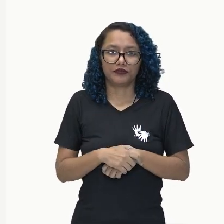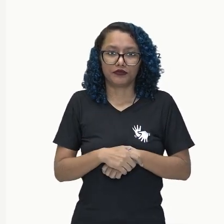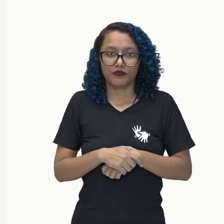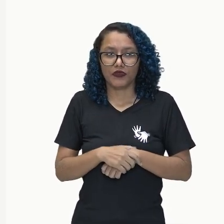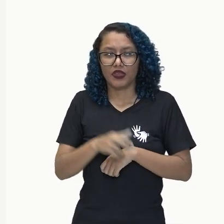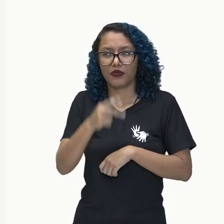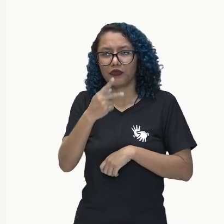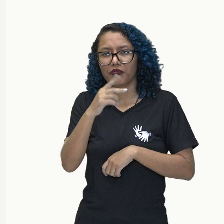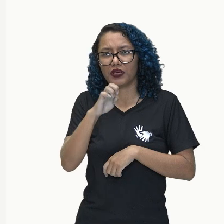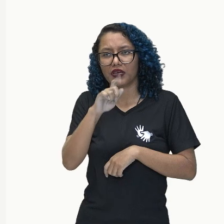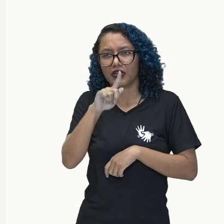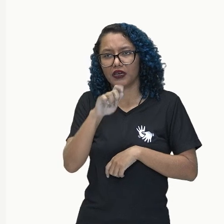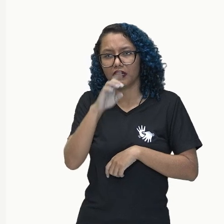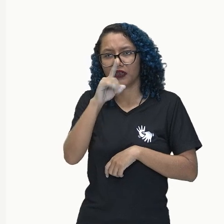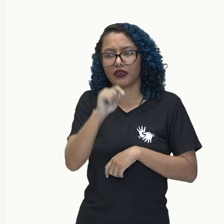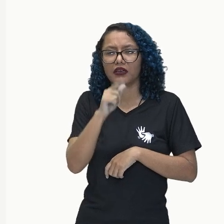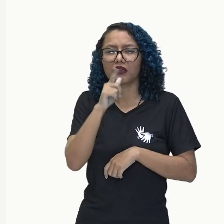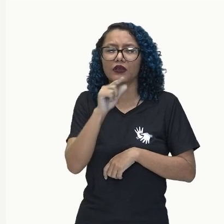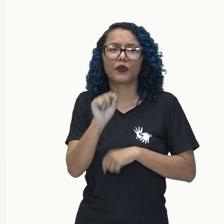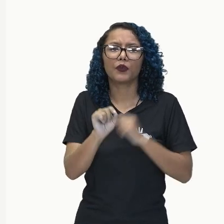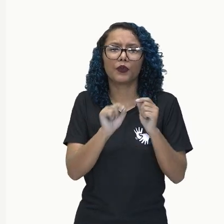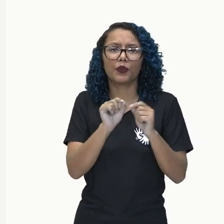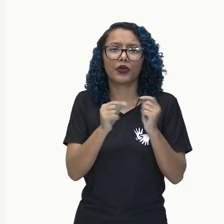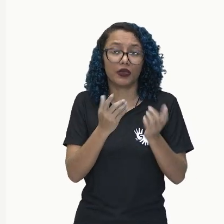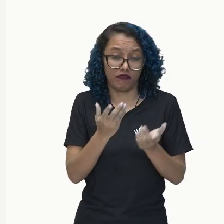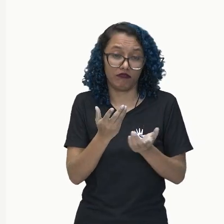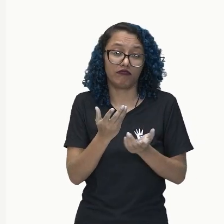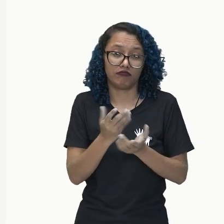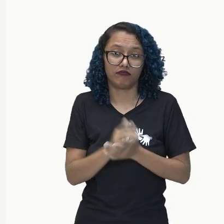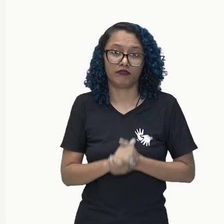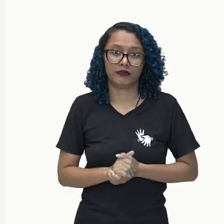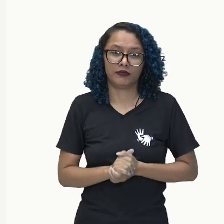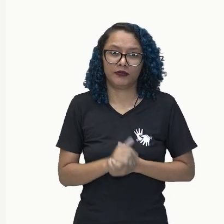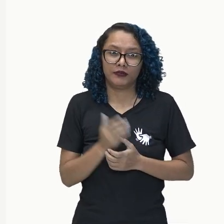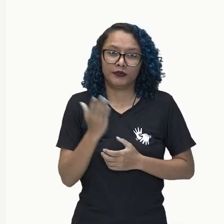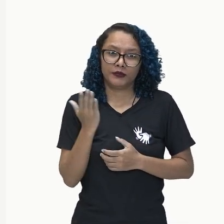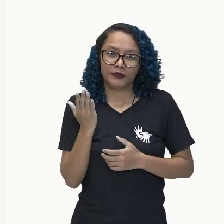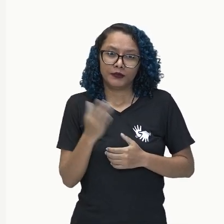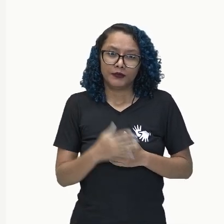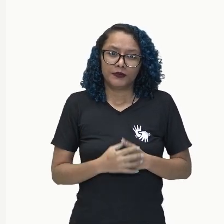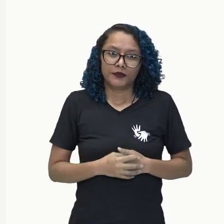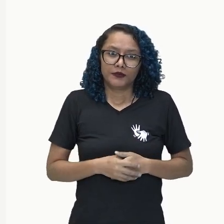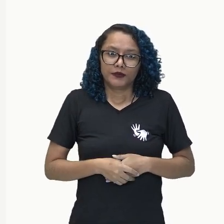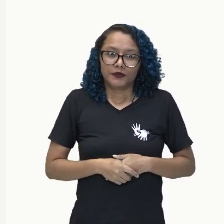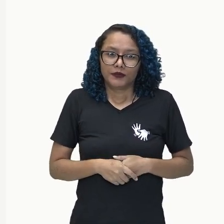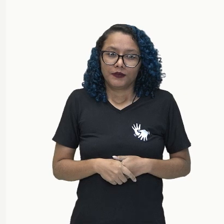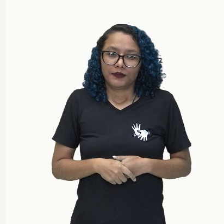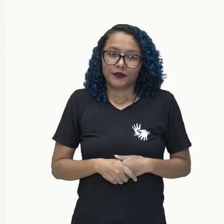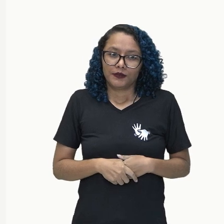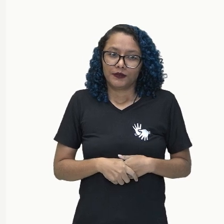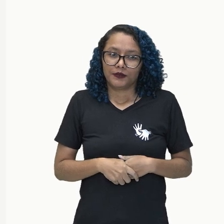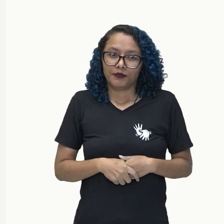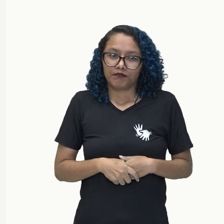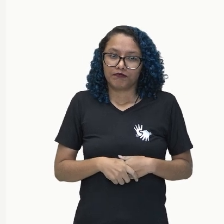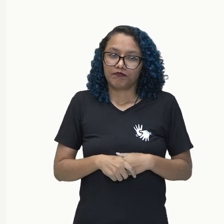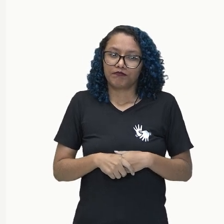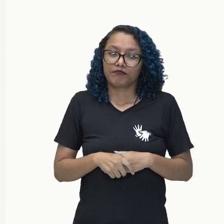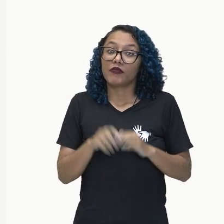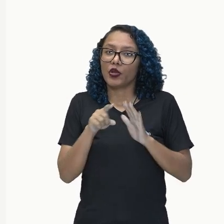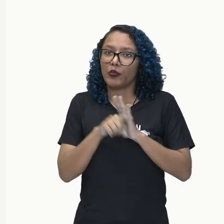é pegada hídrica? O que é pegada hídrica? Ele questiona aí,